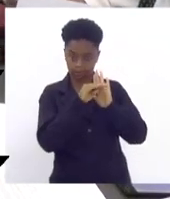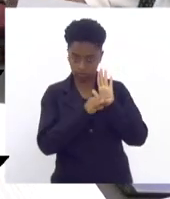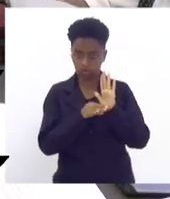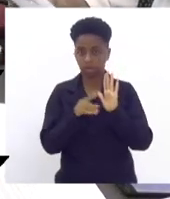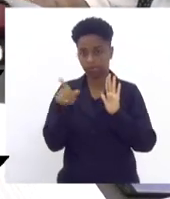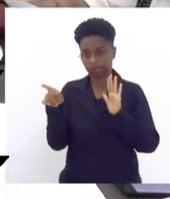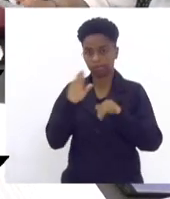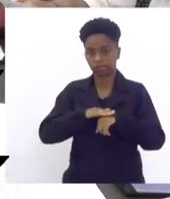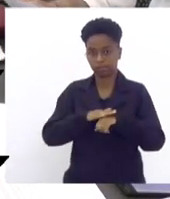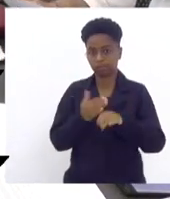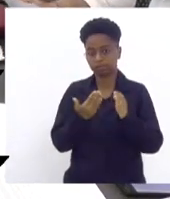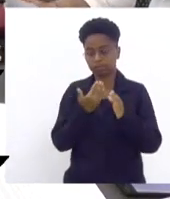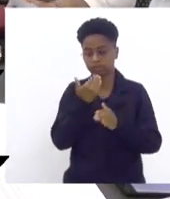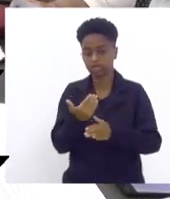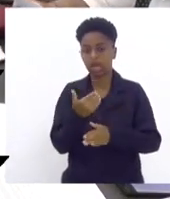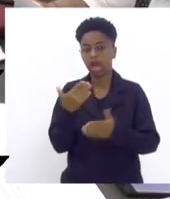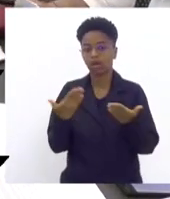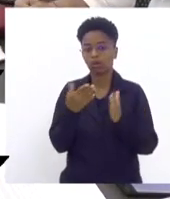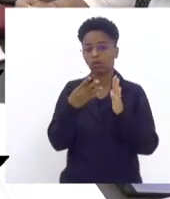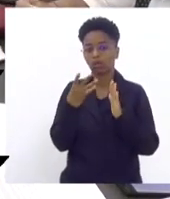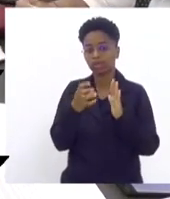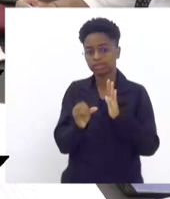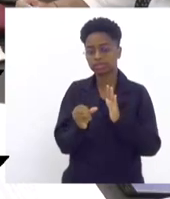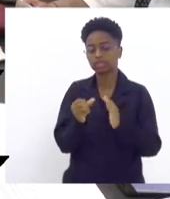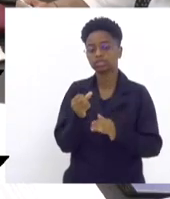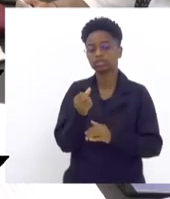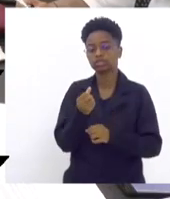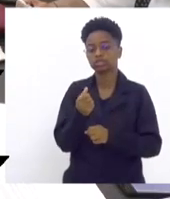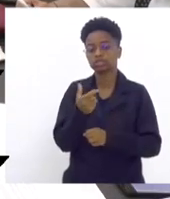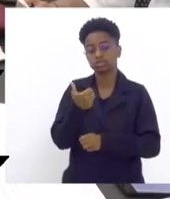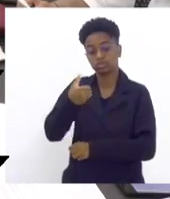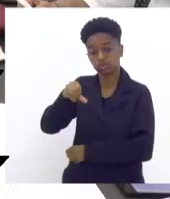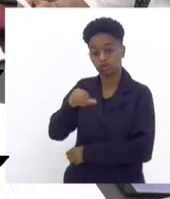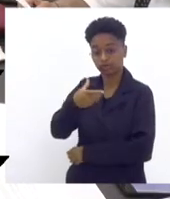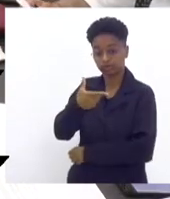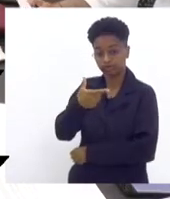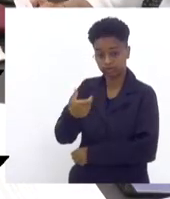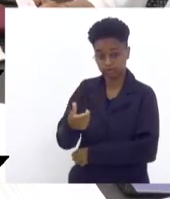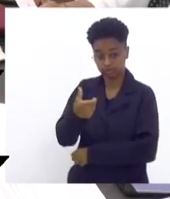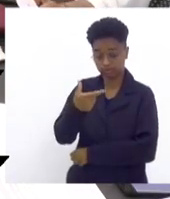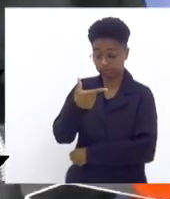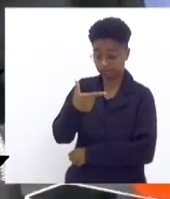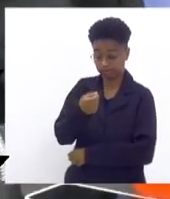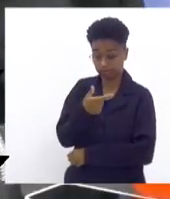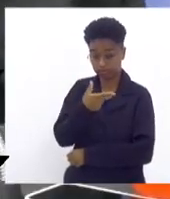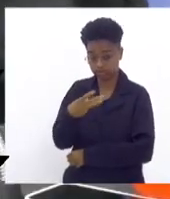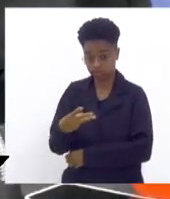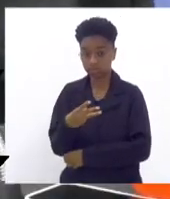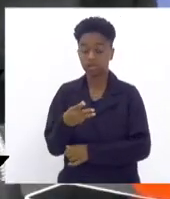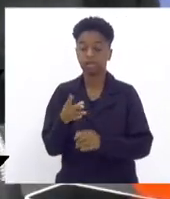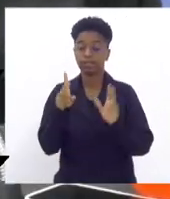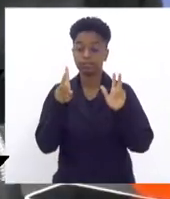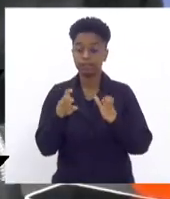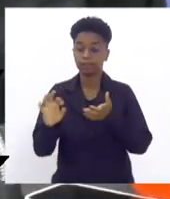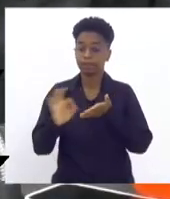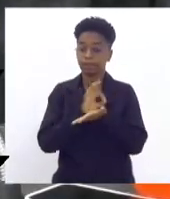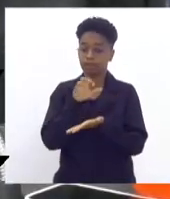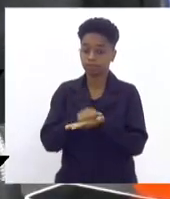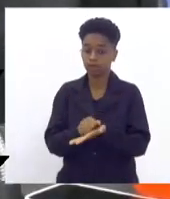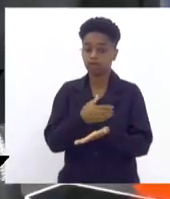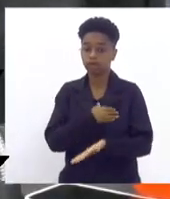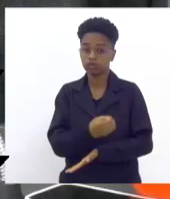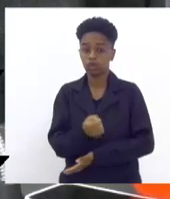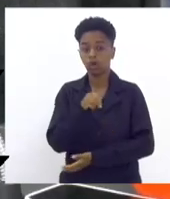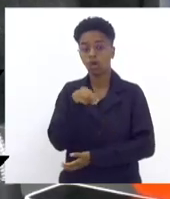relator. Passamos ao 46 da pauta, o PL 19 de 2023. Autoria do deputado Alan Lopes, que dispõe sobre a matrícula de filhos e ou